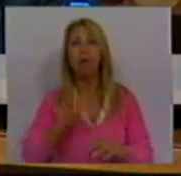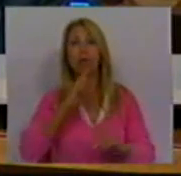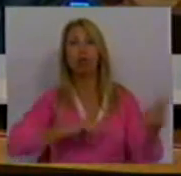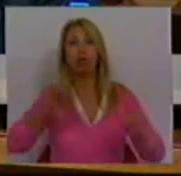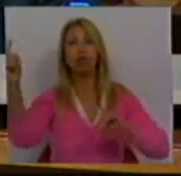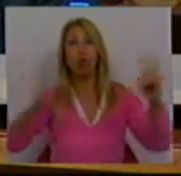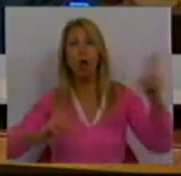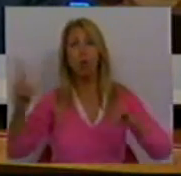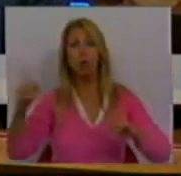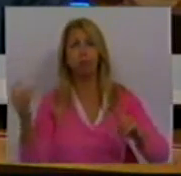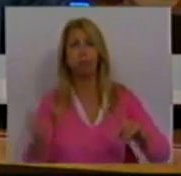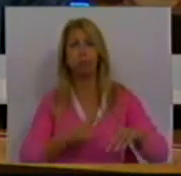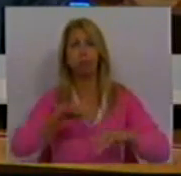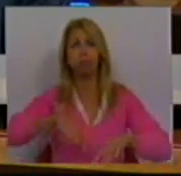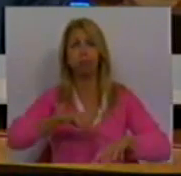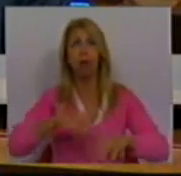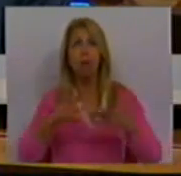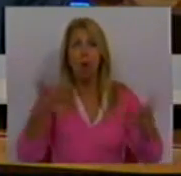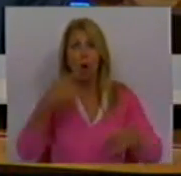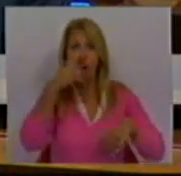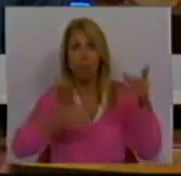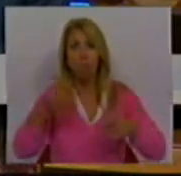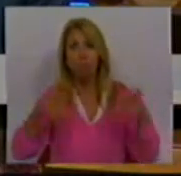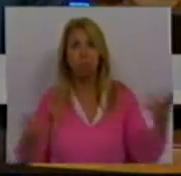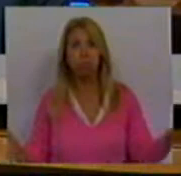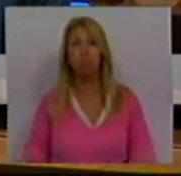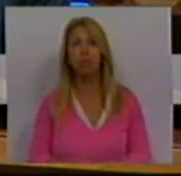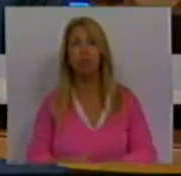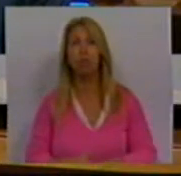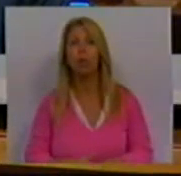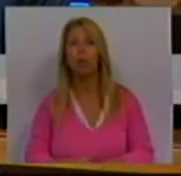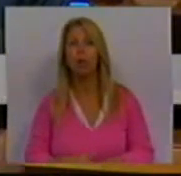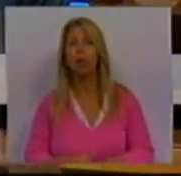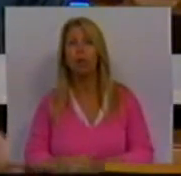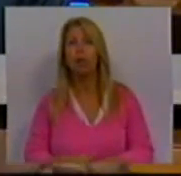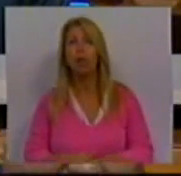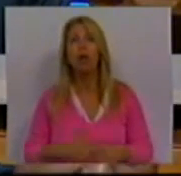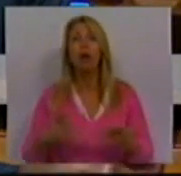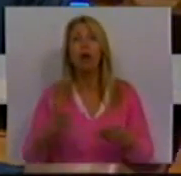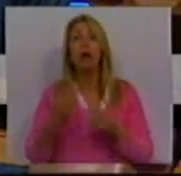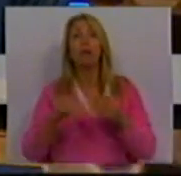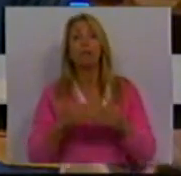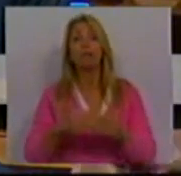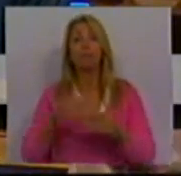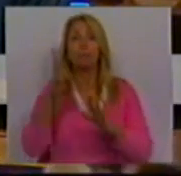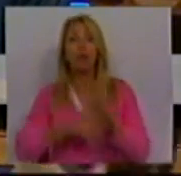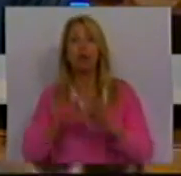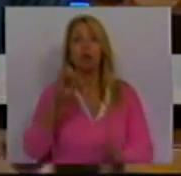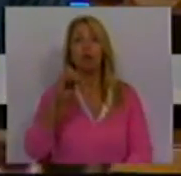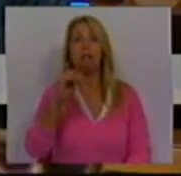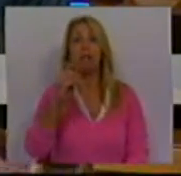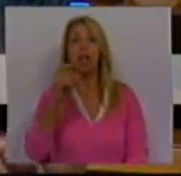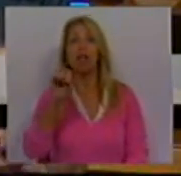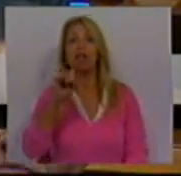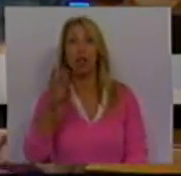parte de todos os habitantes daquela região. A acrescer a isto, o relatório da SEGI sobre o Orçamento de Estado também